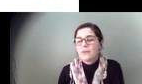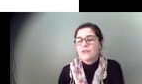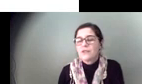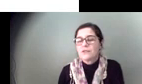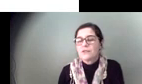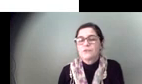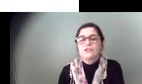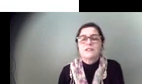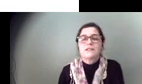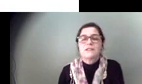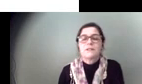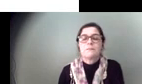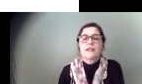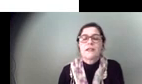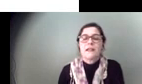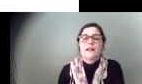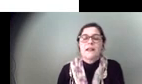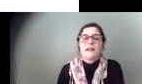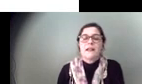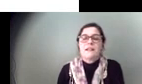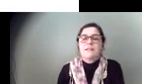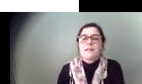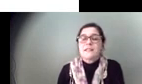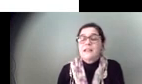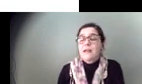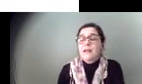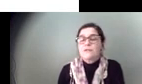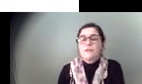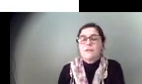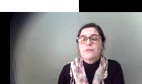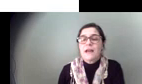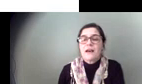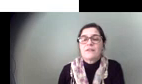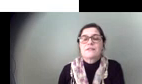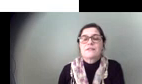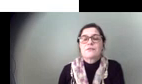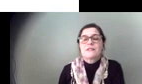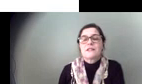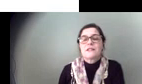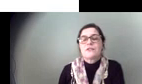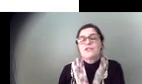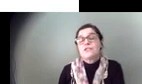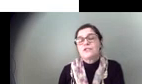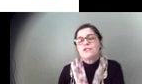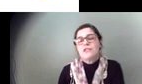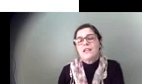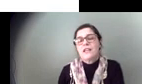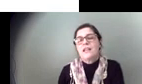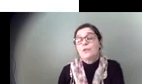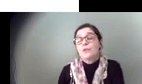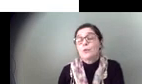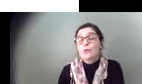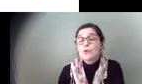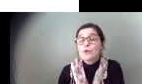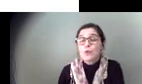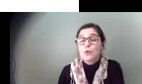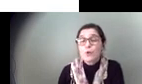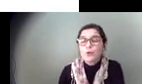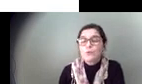estruturar realmente a nossa rotina, né? Estabelecer hábitos saudáveis, considerando medidas de higiene,